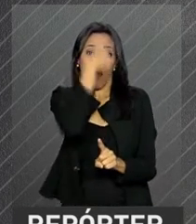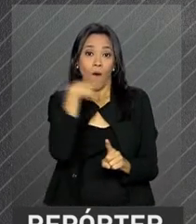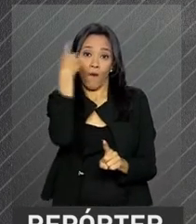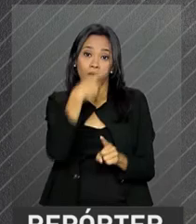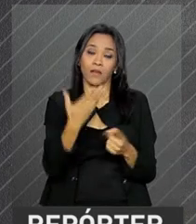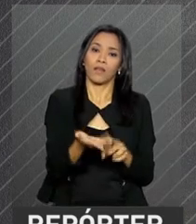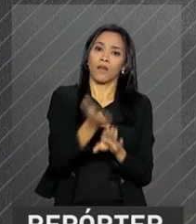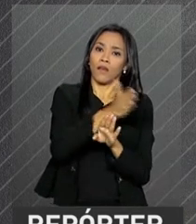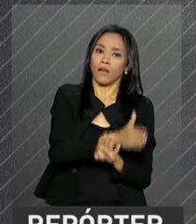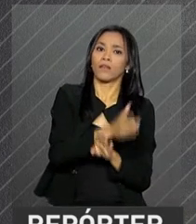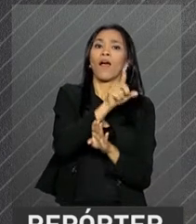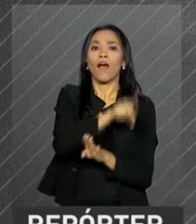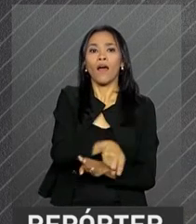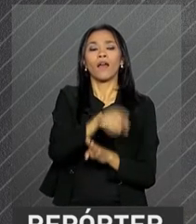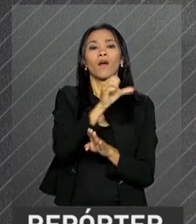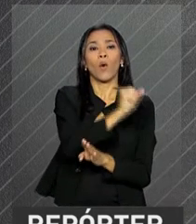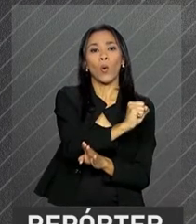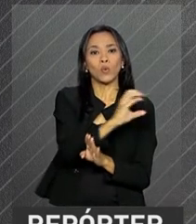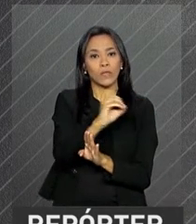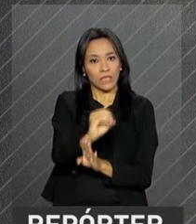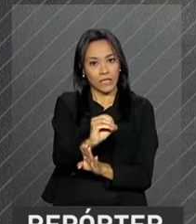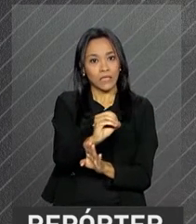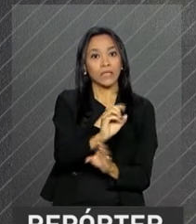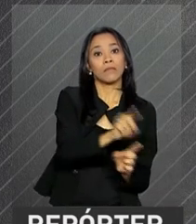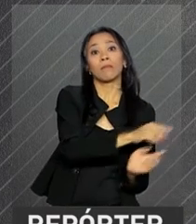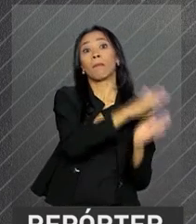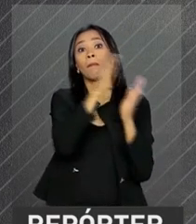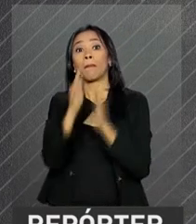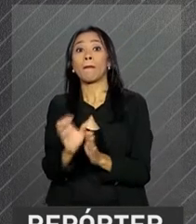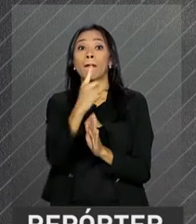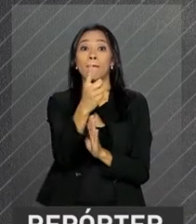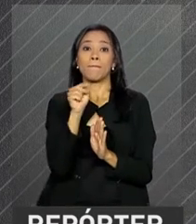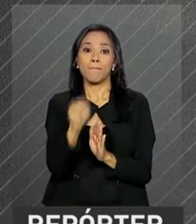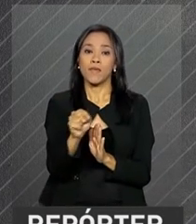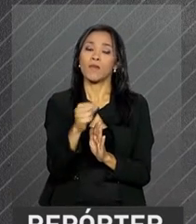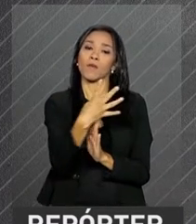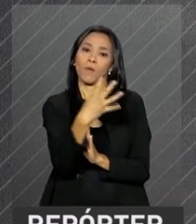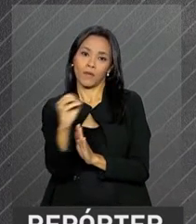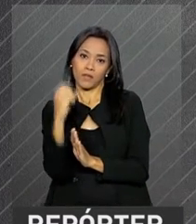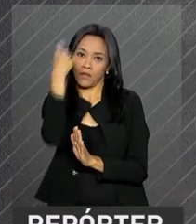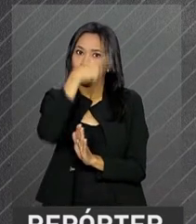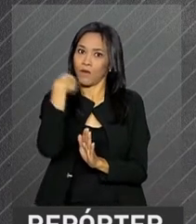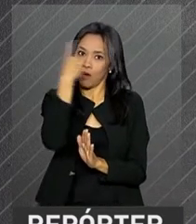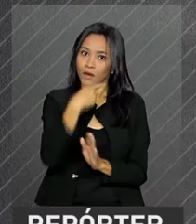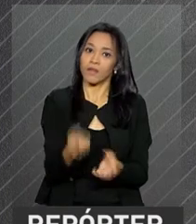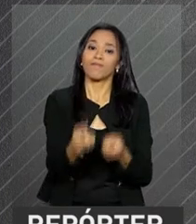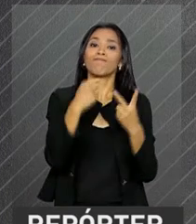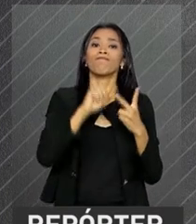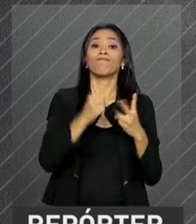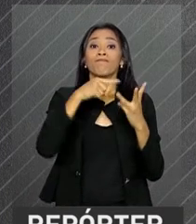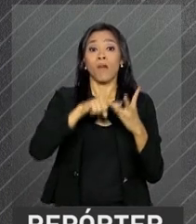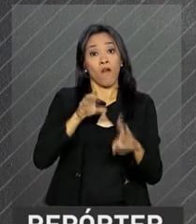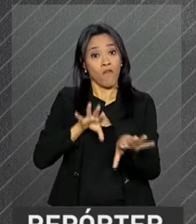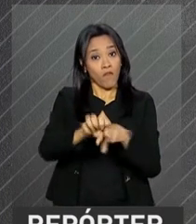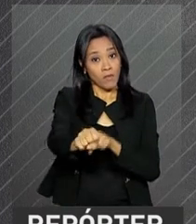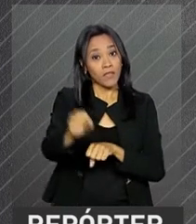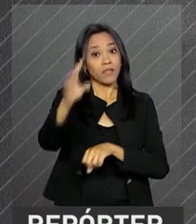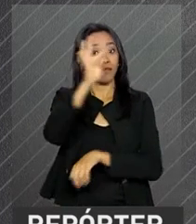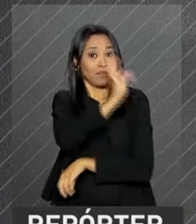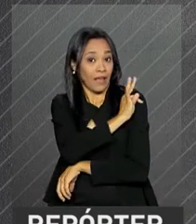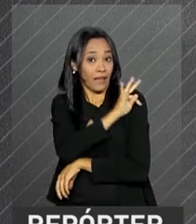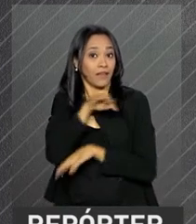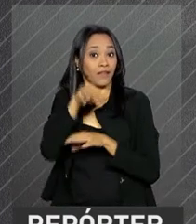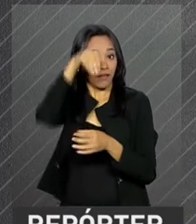passar gradativamente de 800 para mil e 400 horas ea formação técnica dentro da